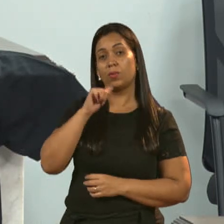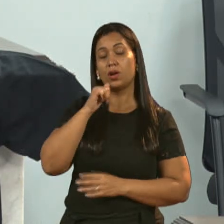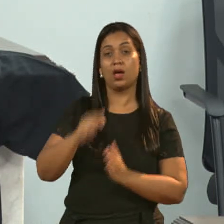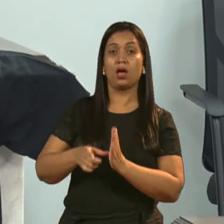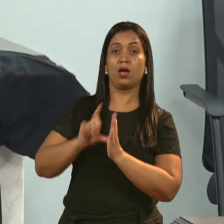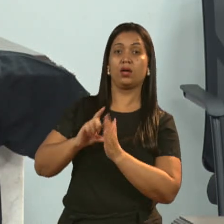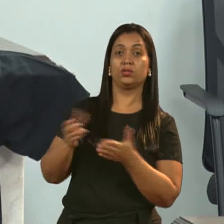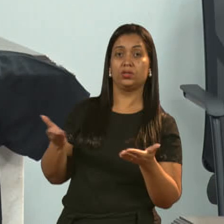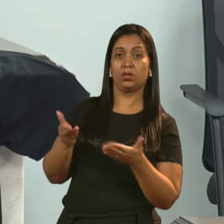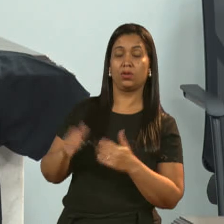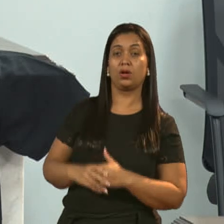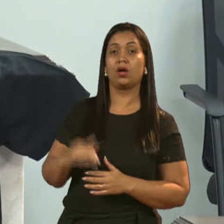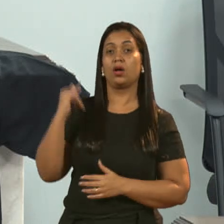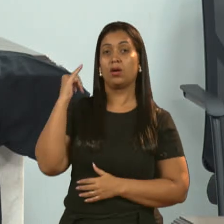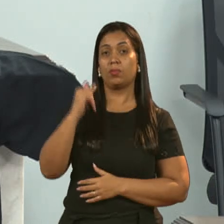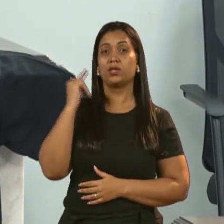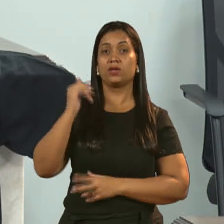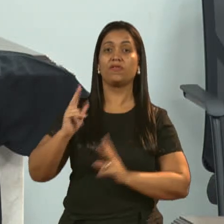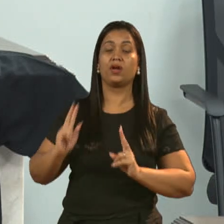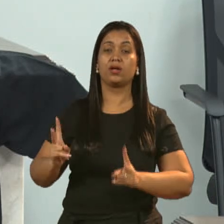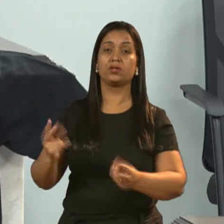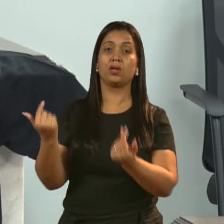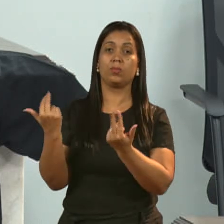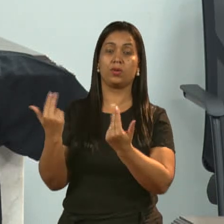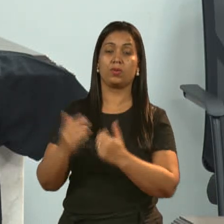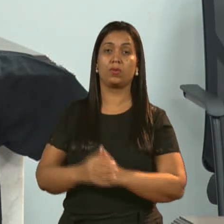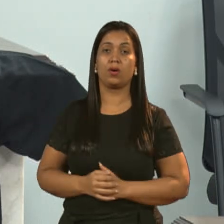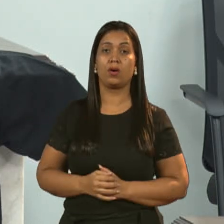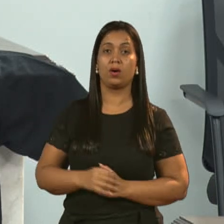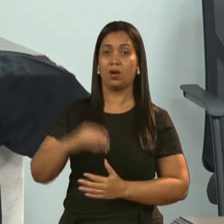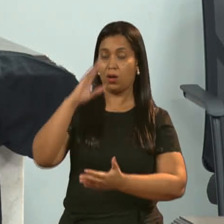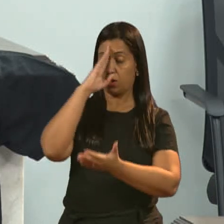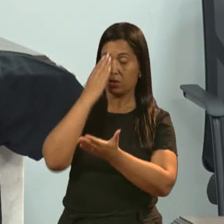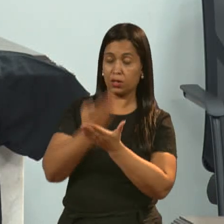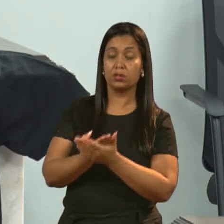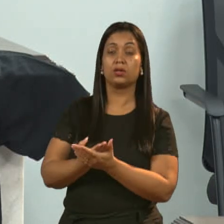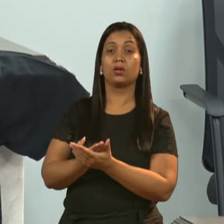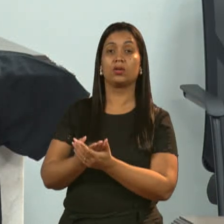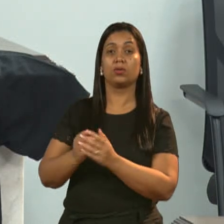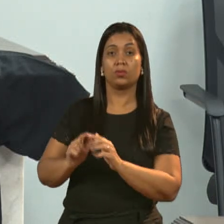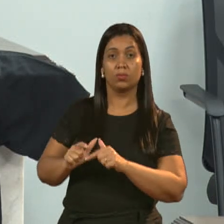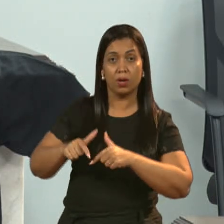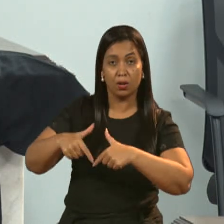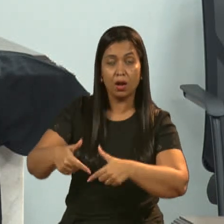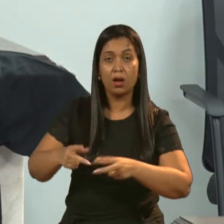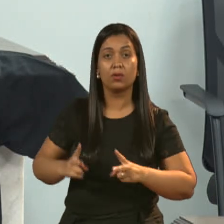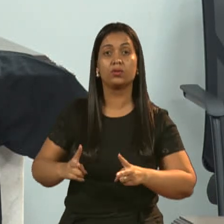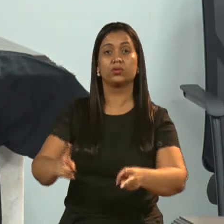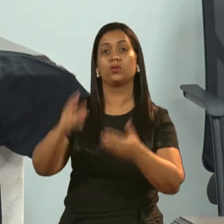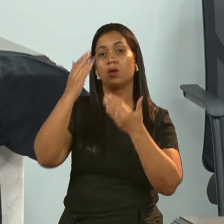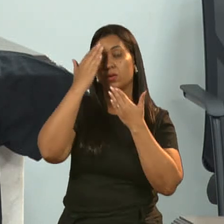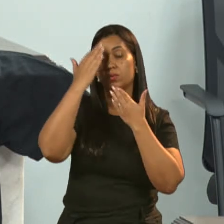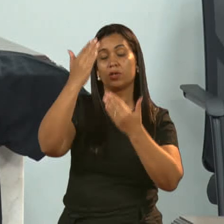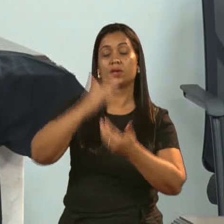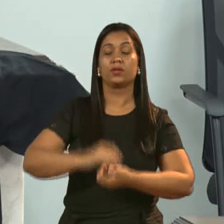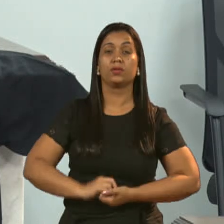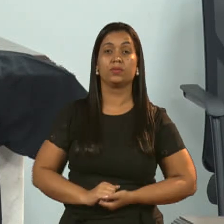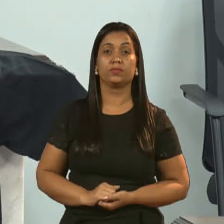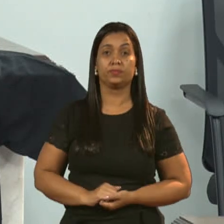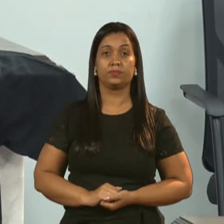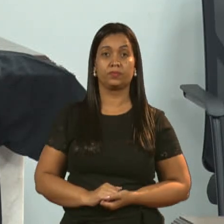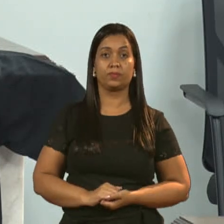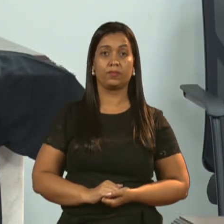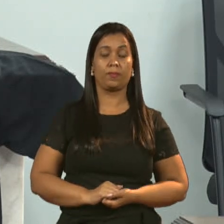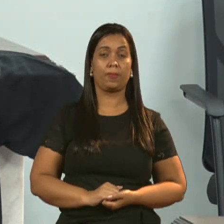de agora, mas a fala é sempre a mesma. Sempre acreditando para lutar e continuar. Obrigada, viu?